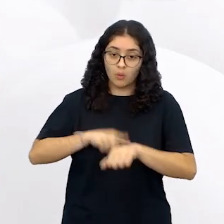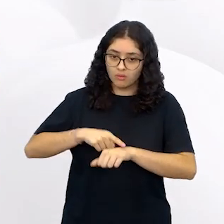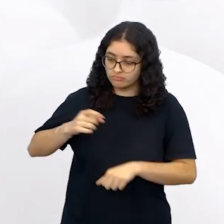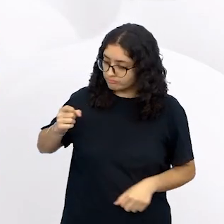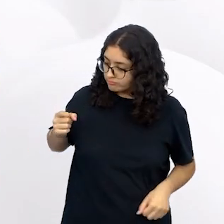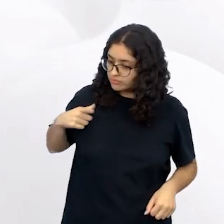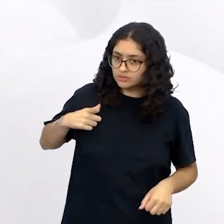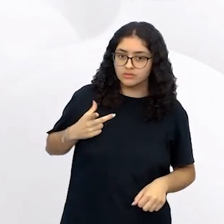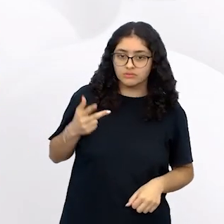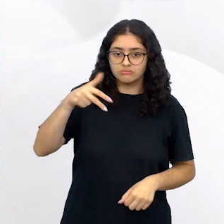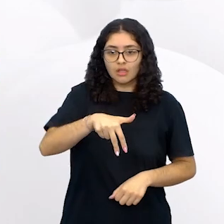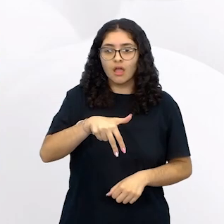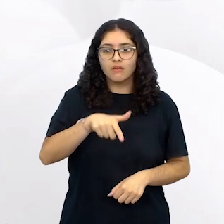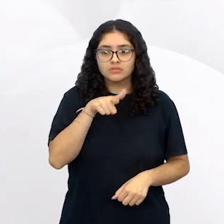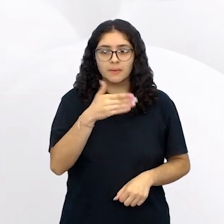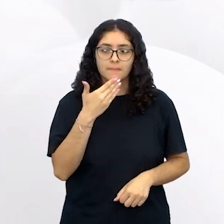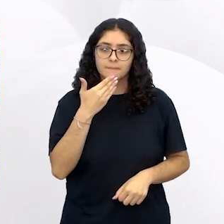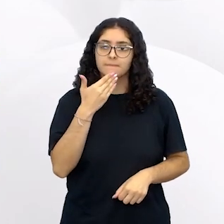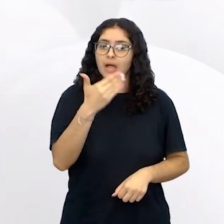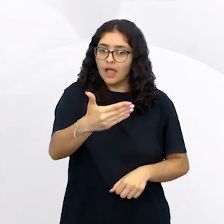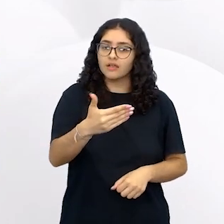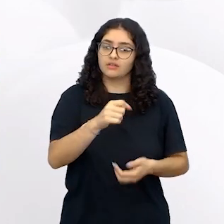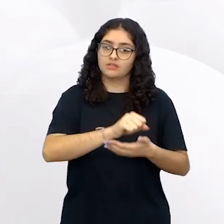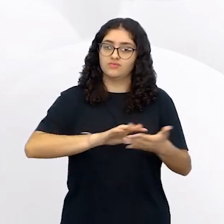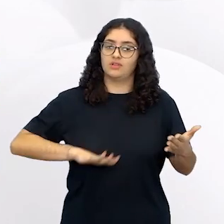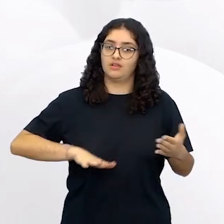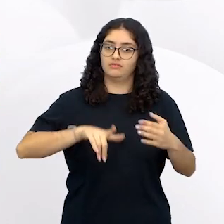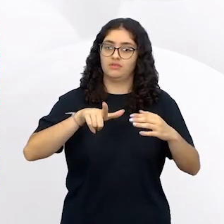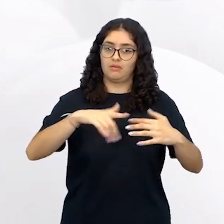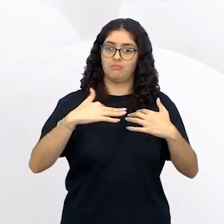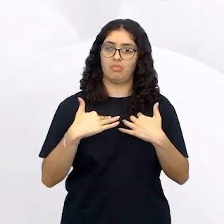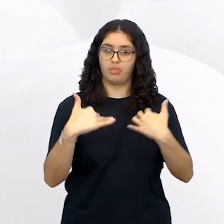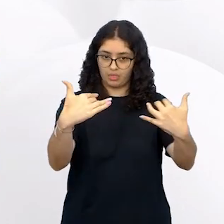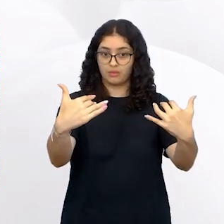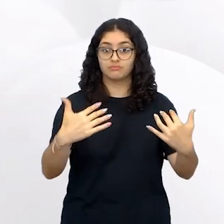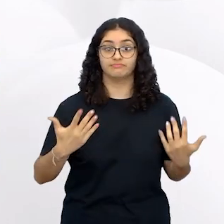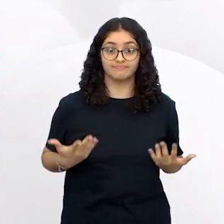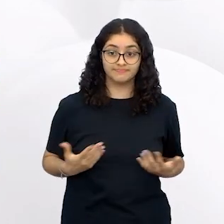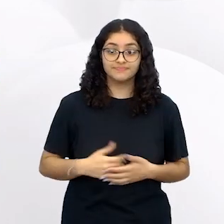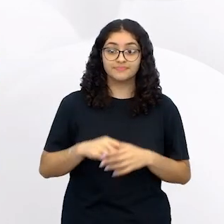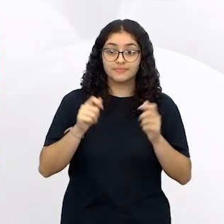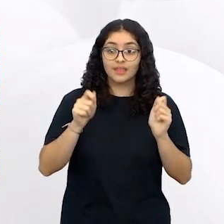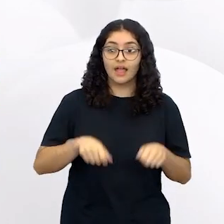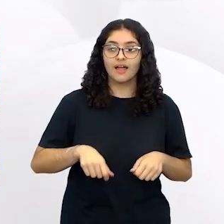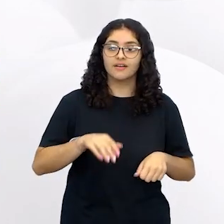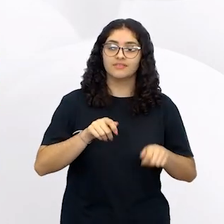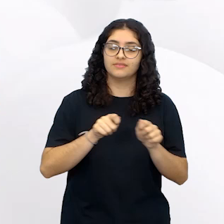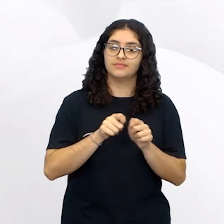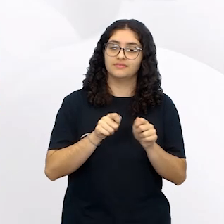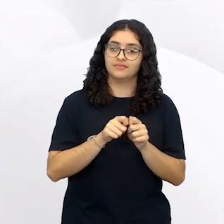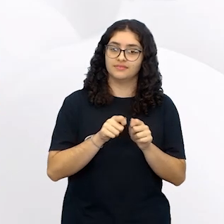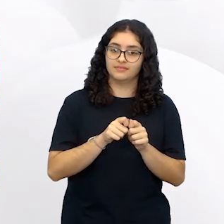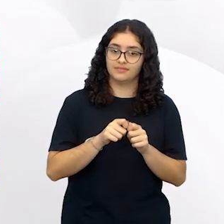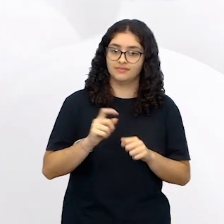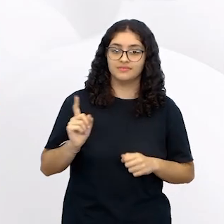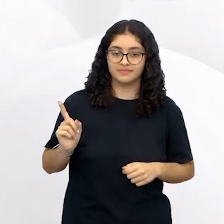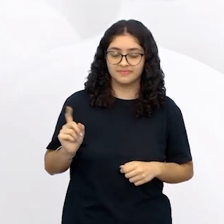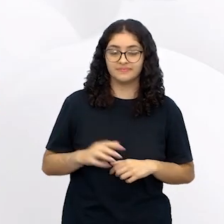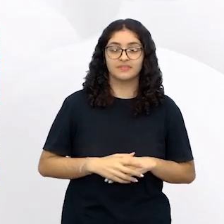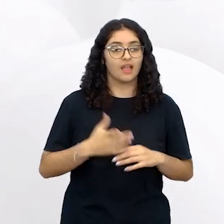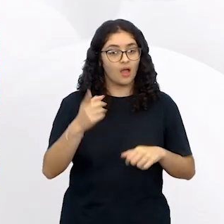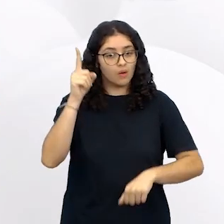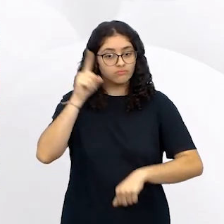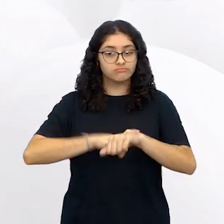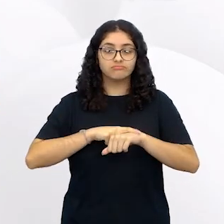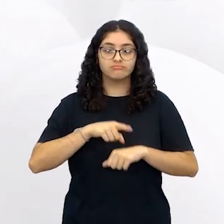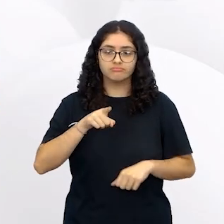da aula, já pedir atividade para o aluno. Então, a gente pode trabalhar nisso aí com o lambi-lambi. Então, você pode já